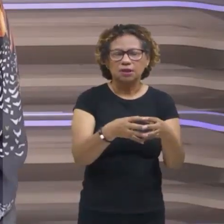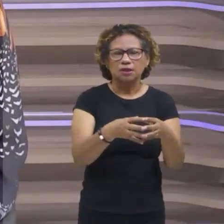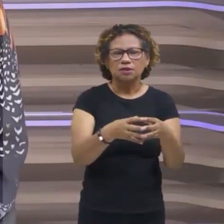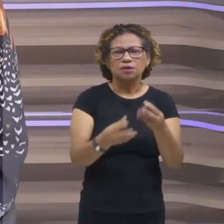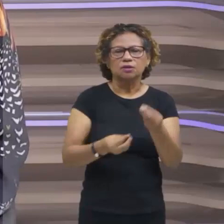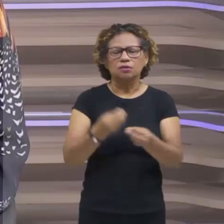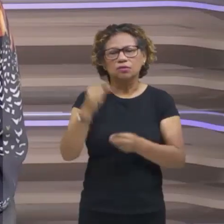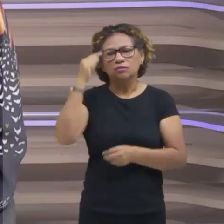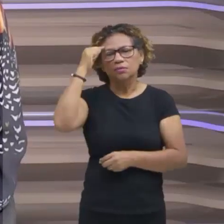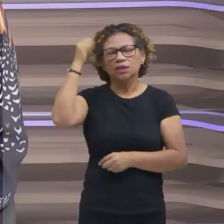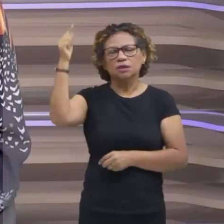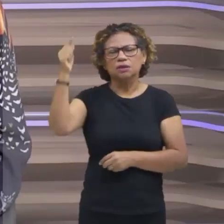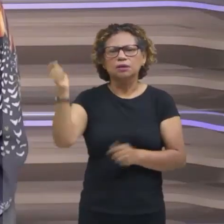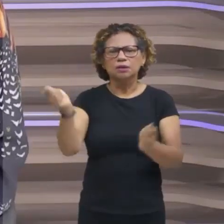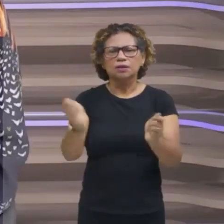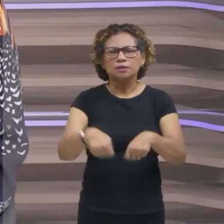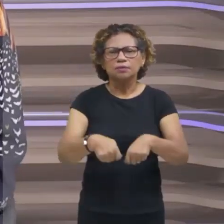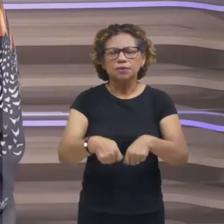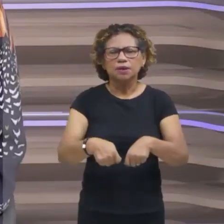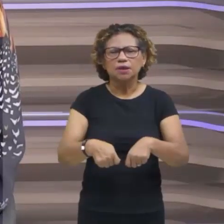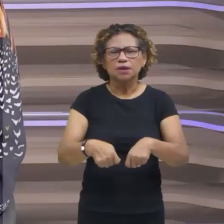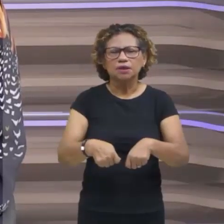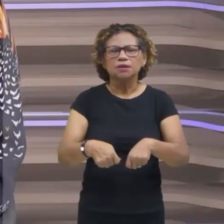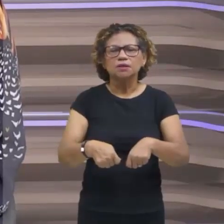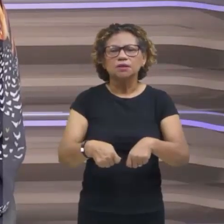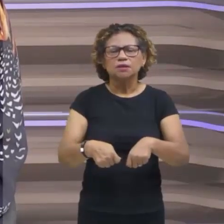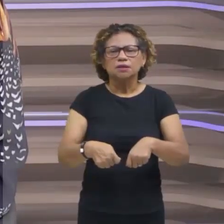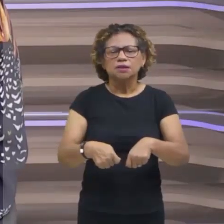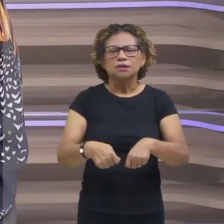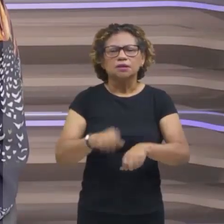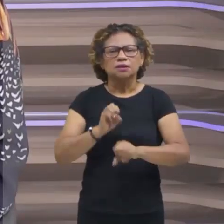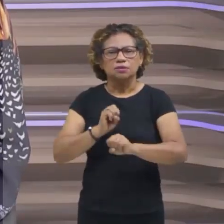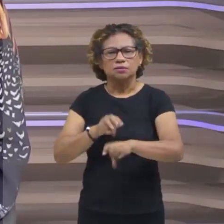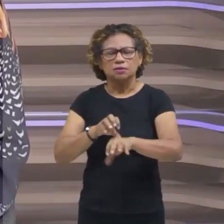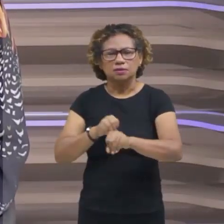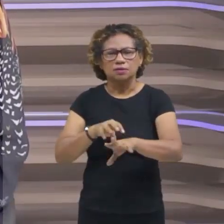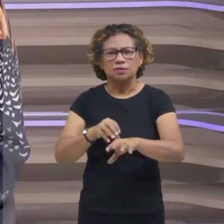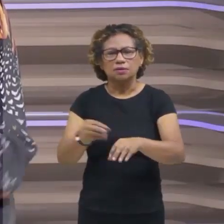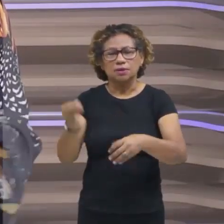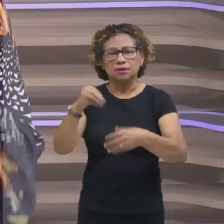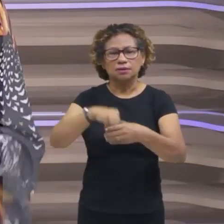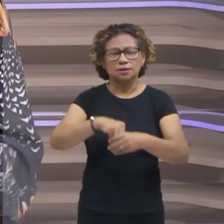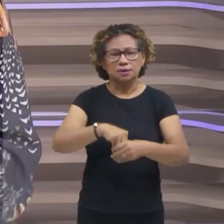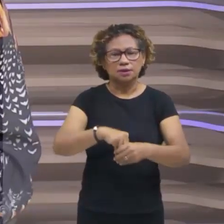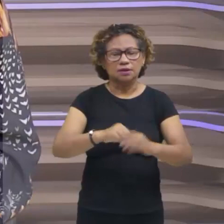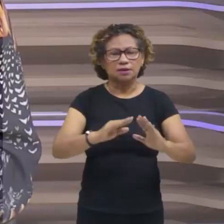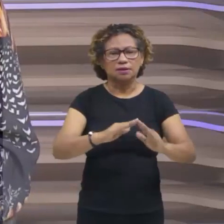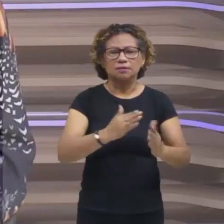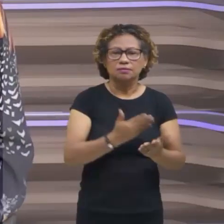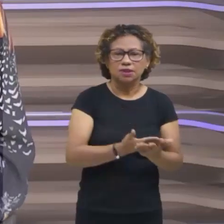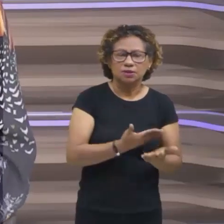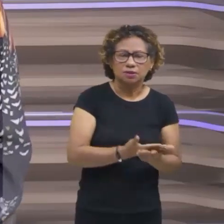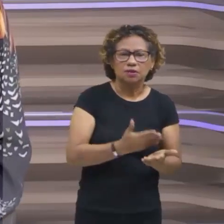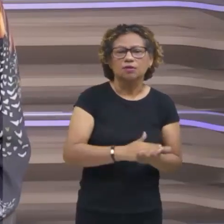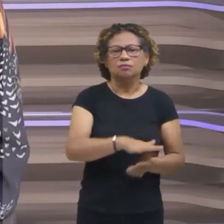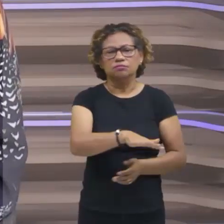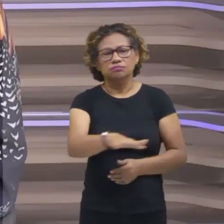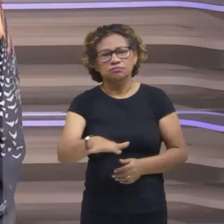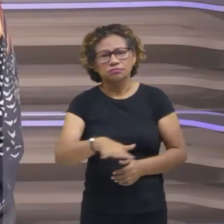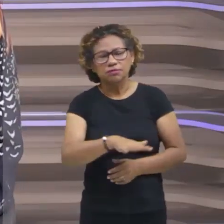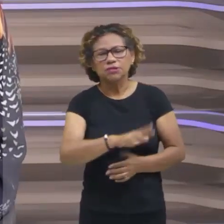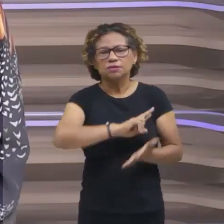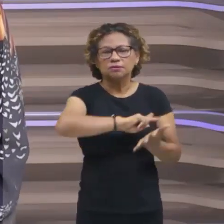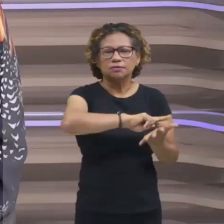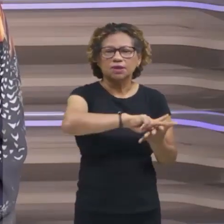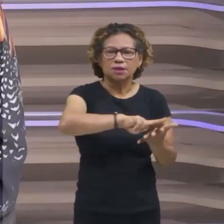em possibilidades de trazer essa educação para dentro da sala de aula, para os espaços das mais